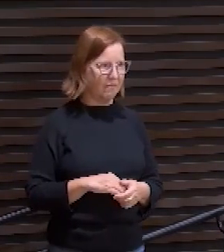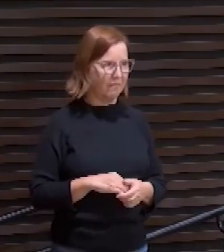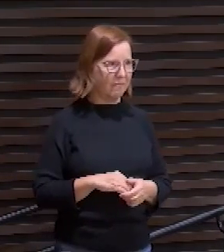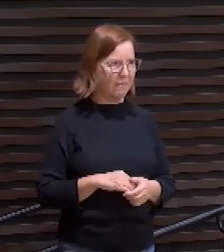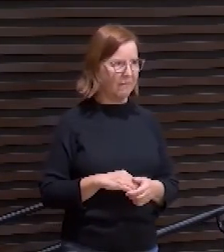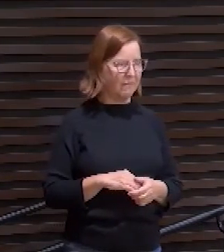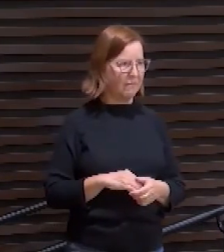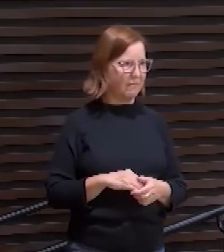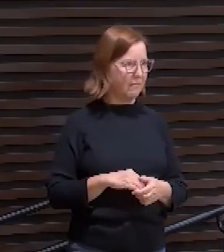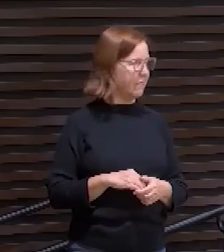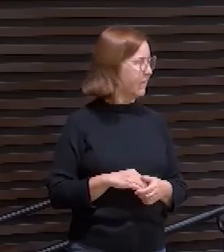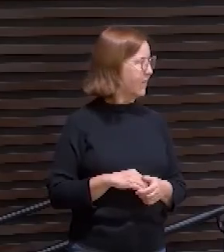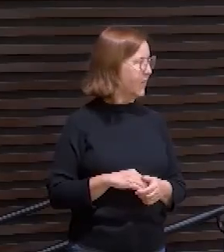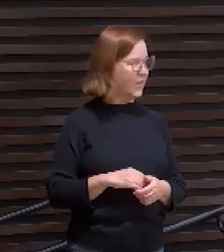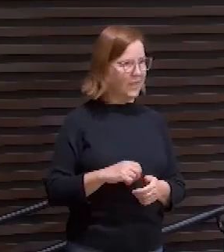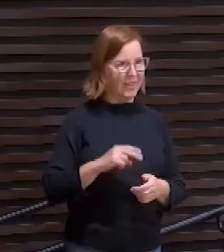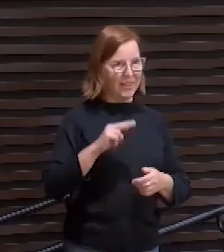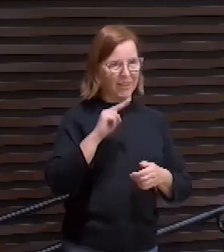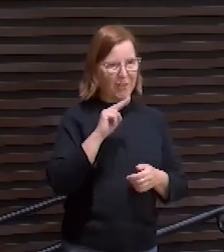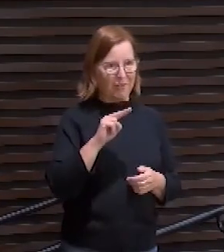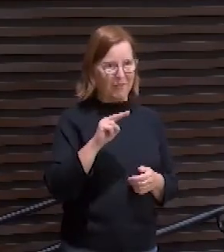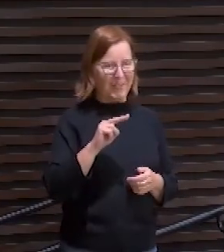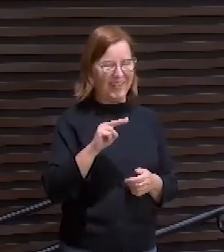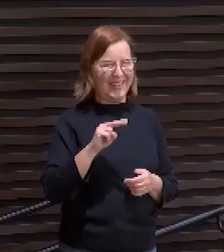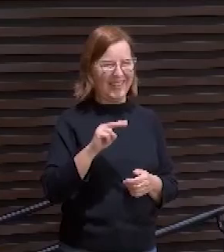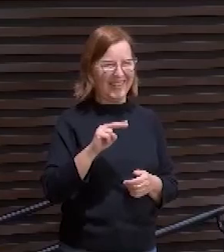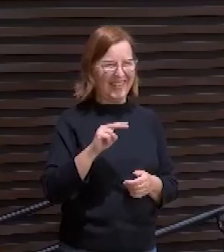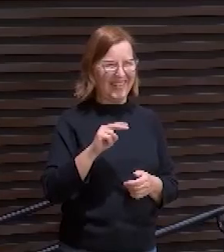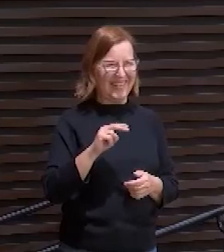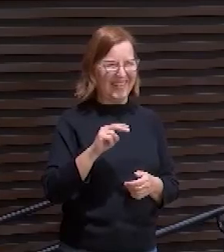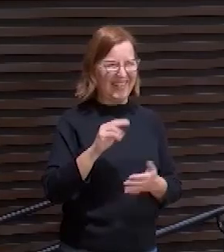Eu vi que algumas pessoas fizeram um cochichozinho aí.